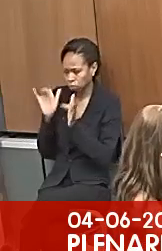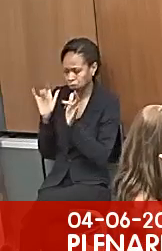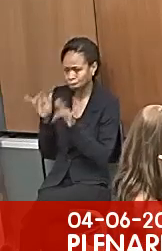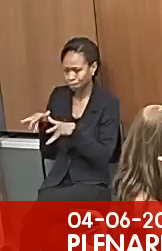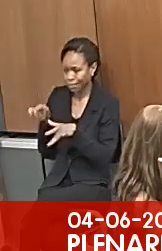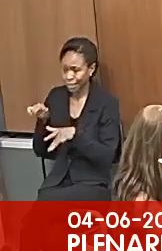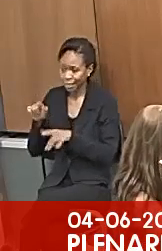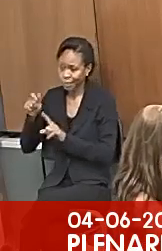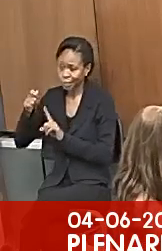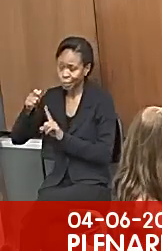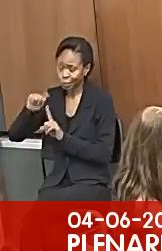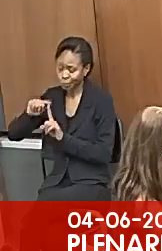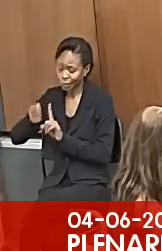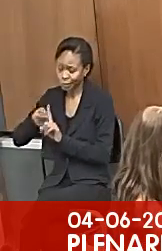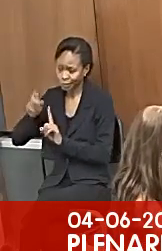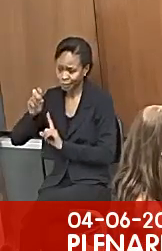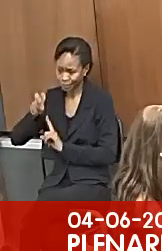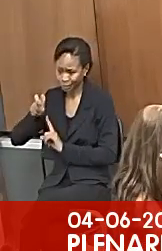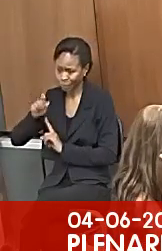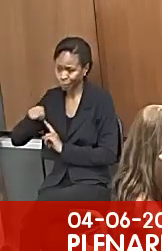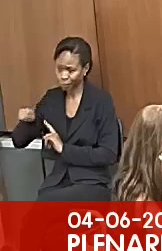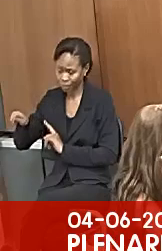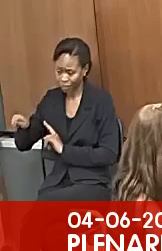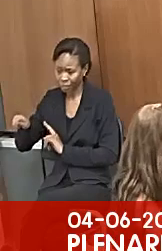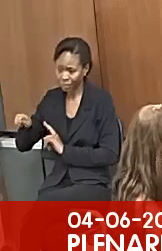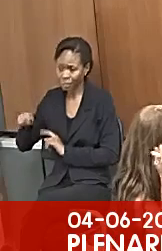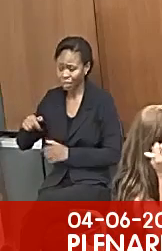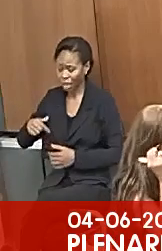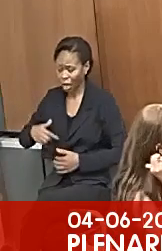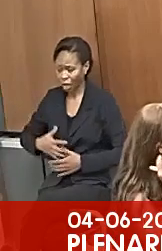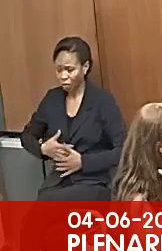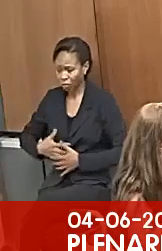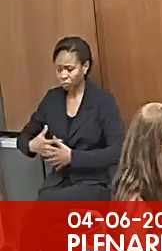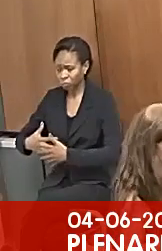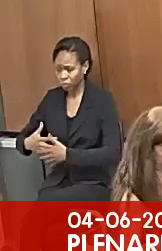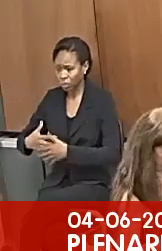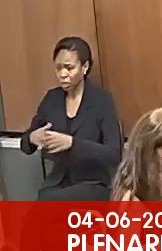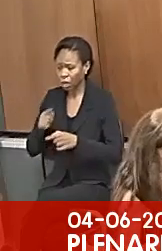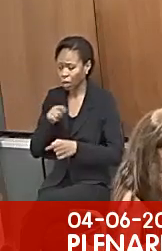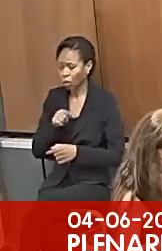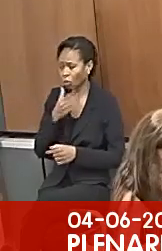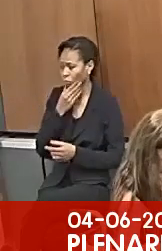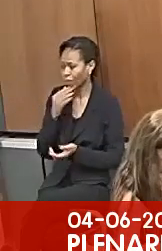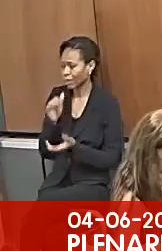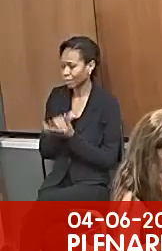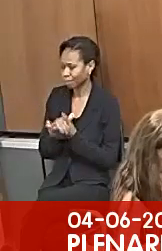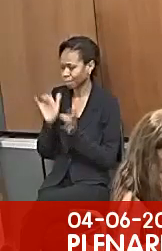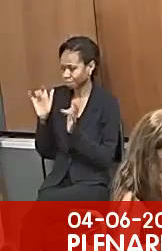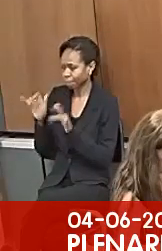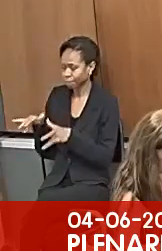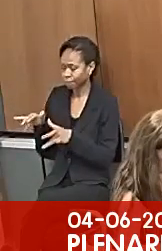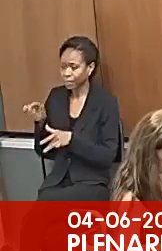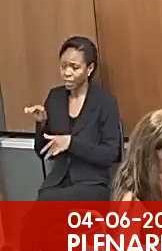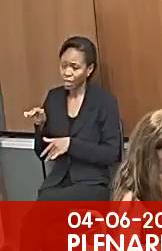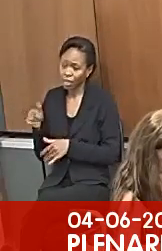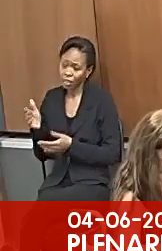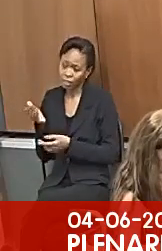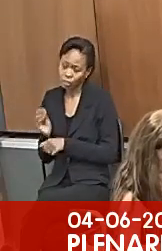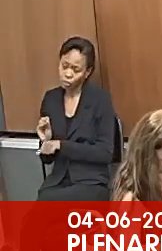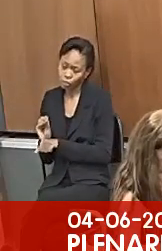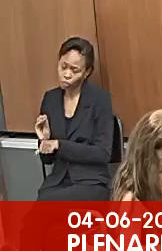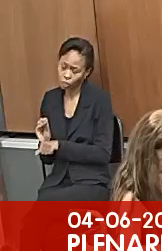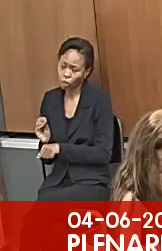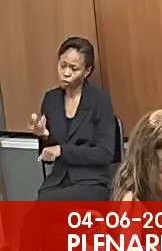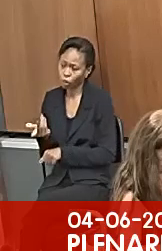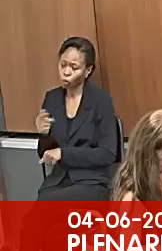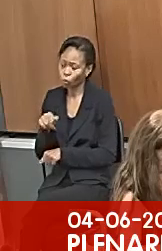Maju. Então, a Maju estava na barriga da mãe e o marido abandonou e tem criado o filho, que é o filho com autismo, e